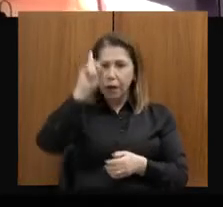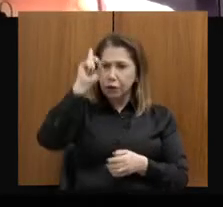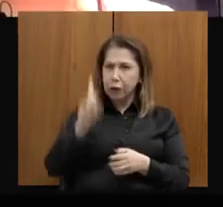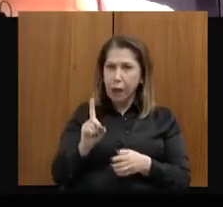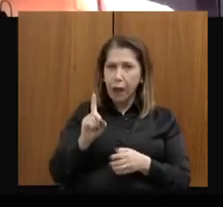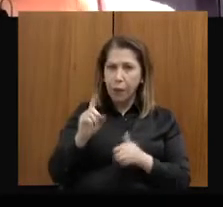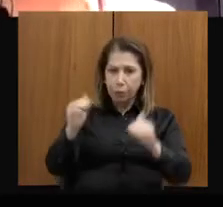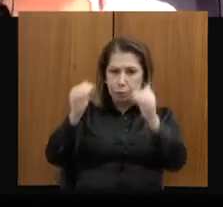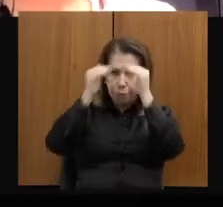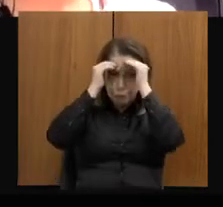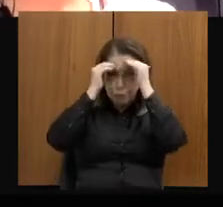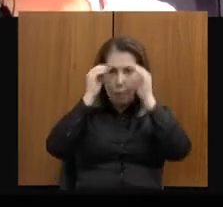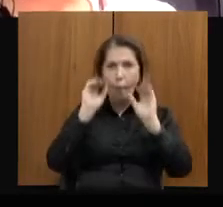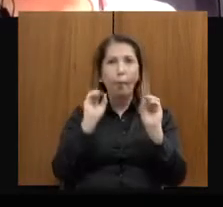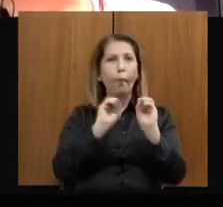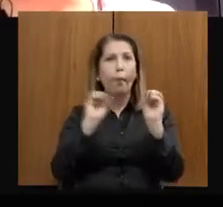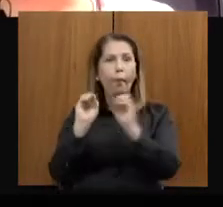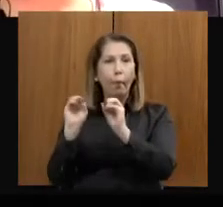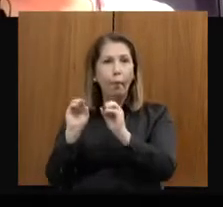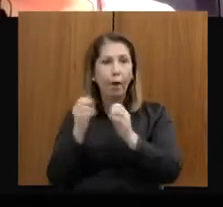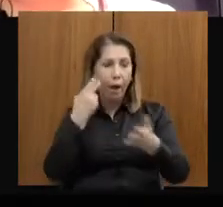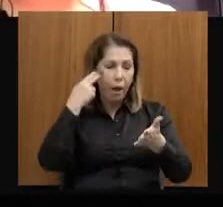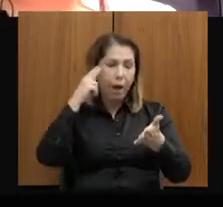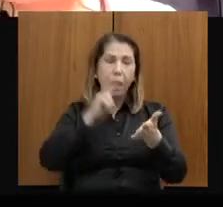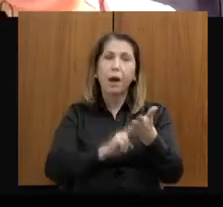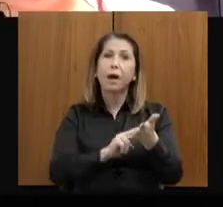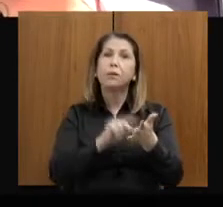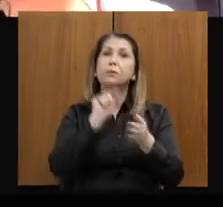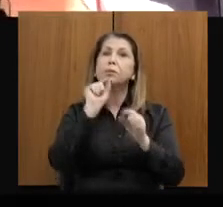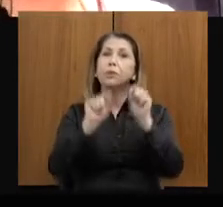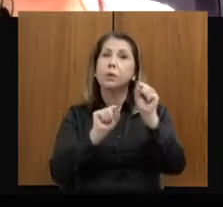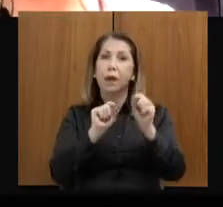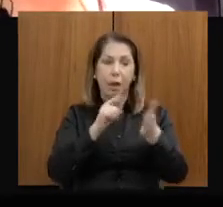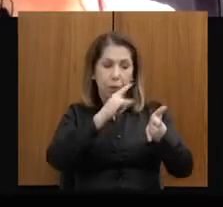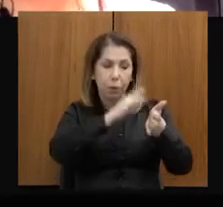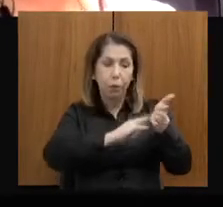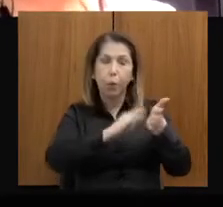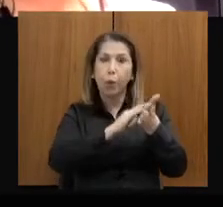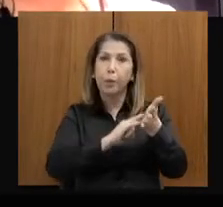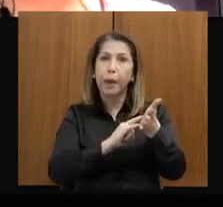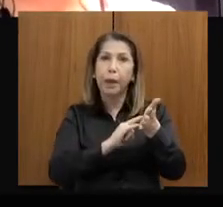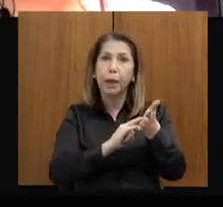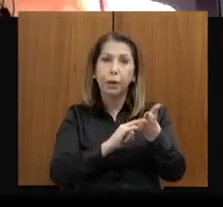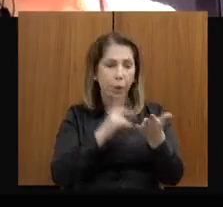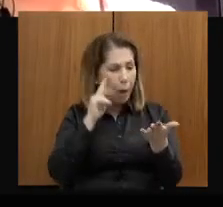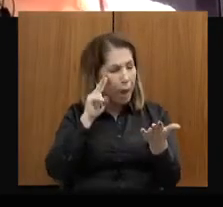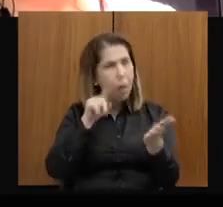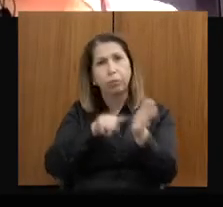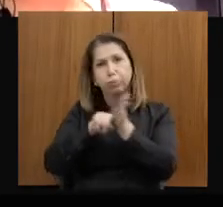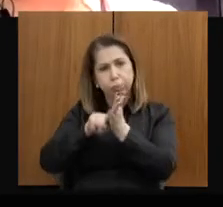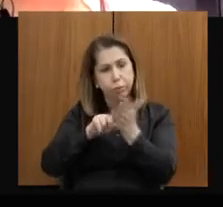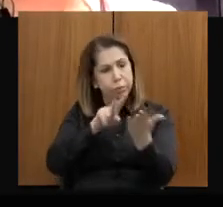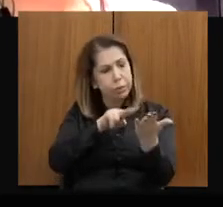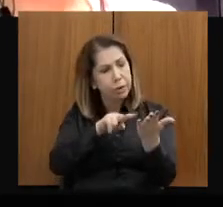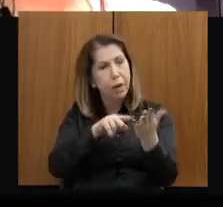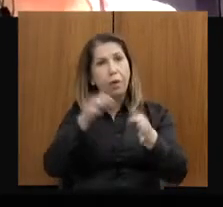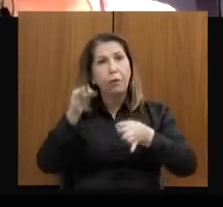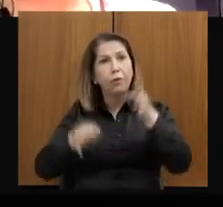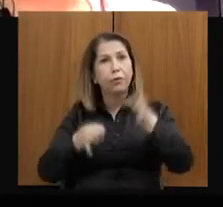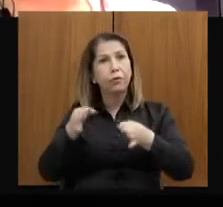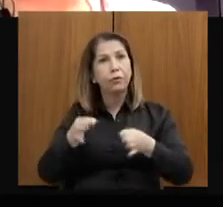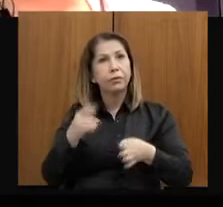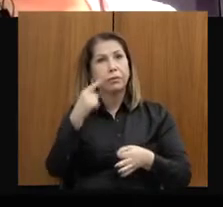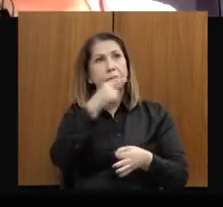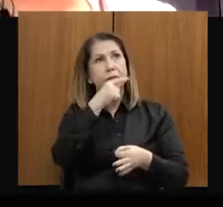respeitado essa carta ela acompanha um outro conjunto de documentos que eu encontrei no Fórum